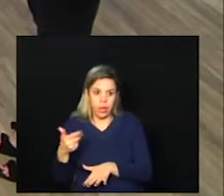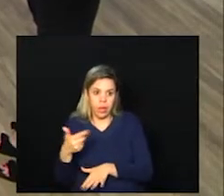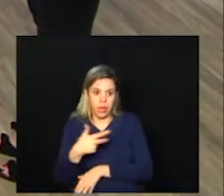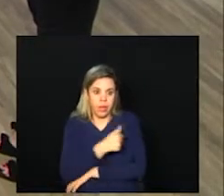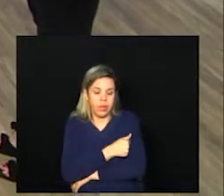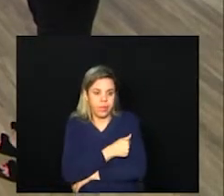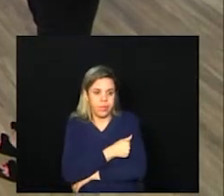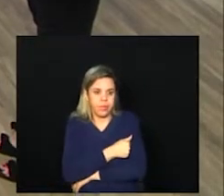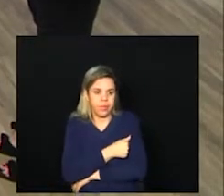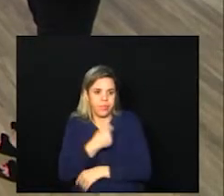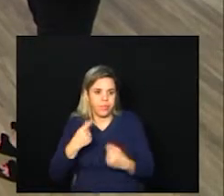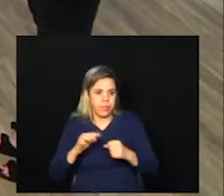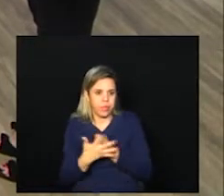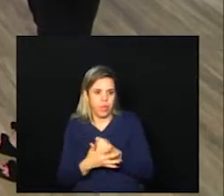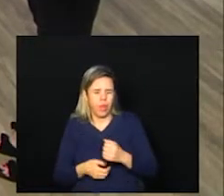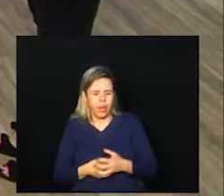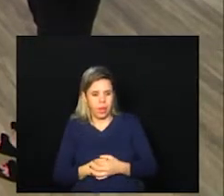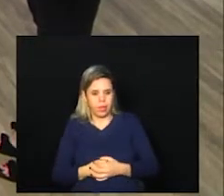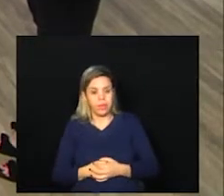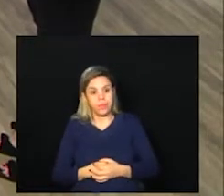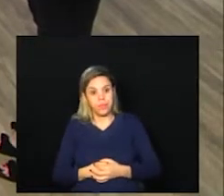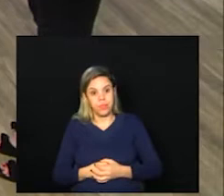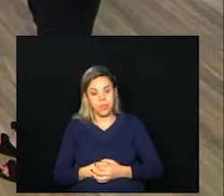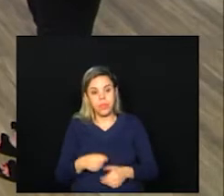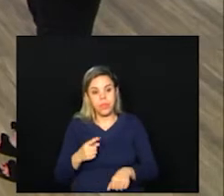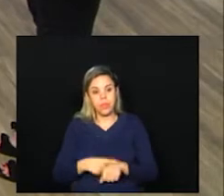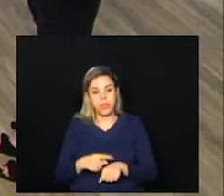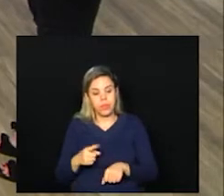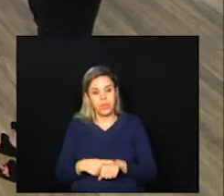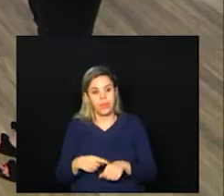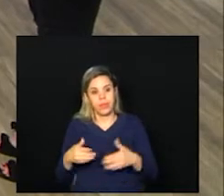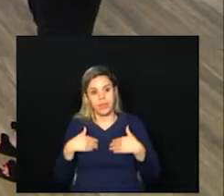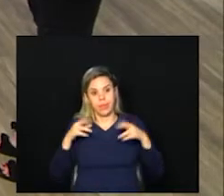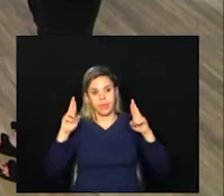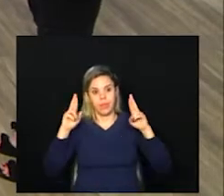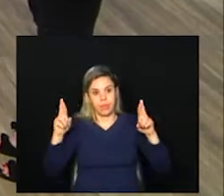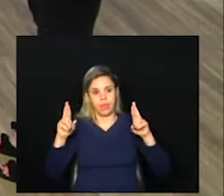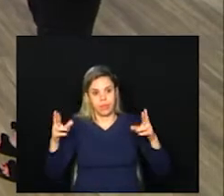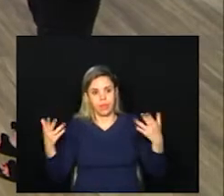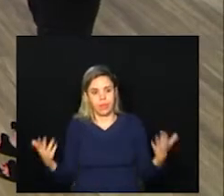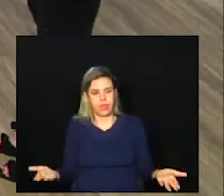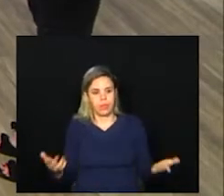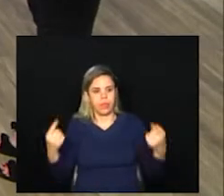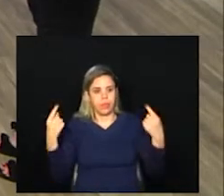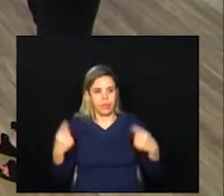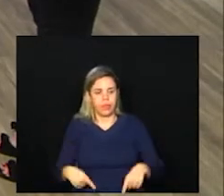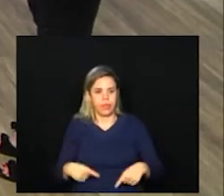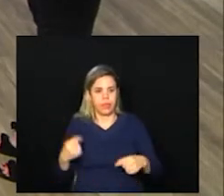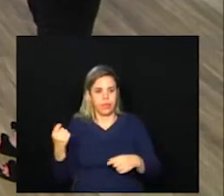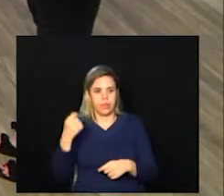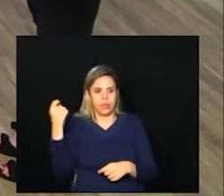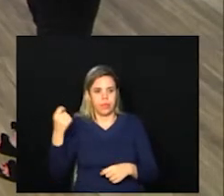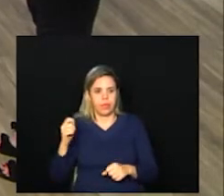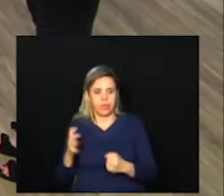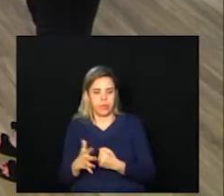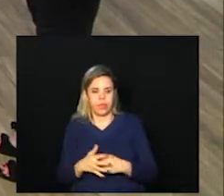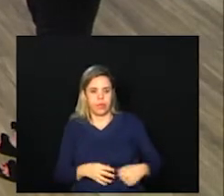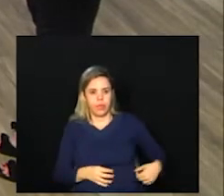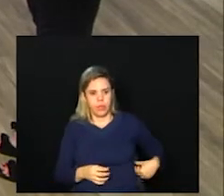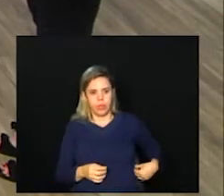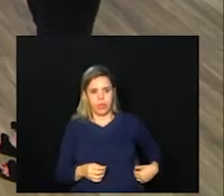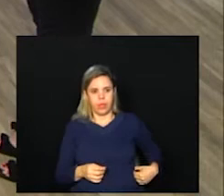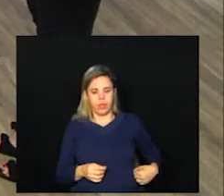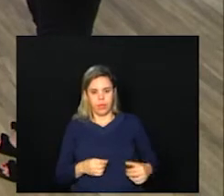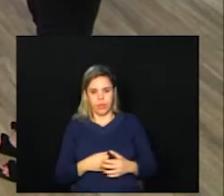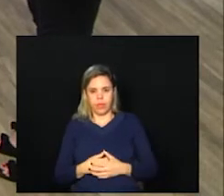dose, viu, da vacina contra a Covid-19. Momento de grande expectativa. contra a forma mais grave da